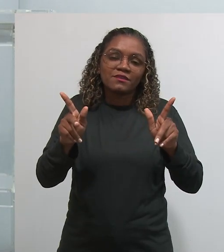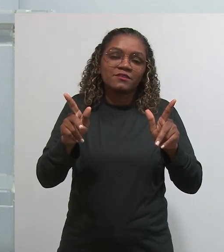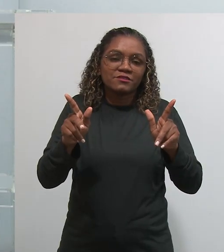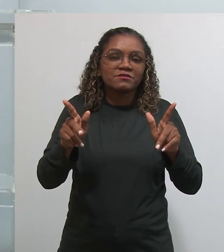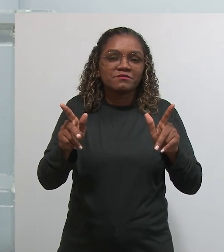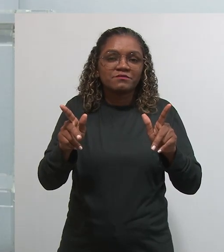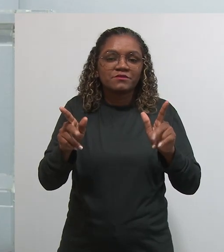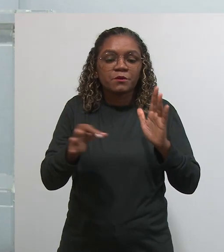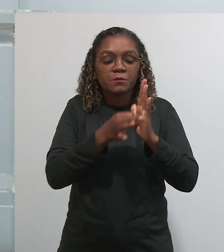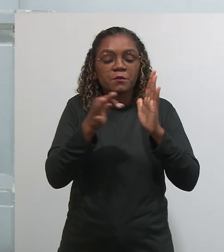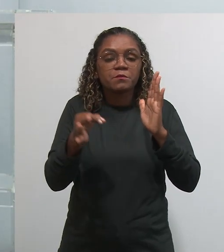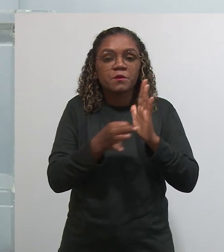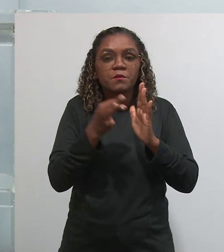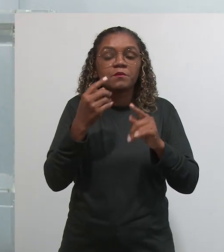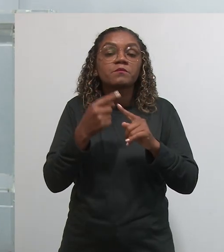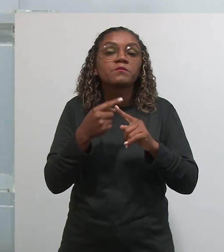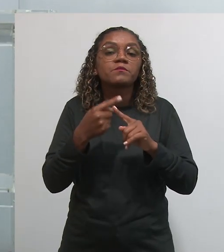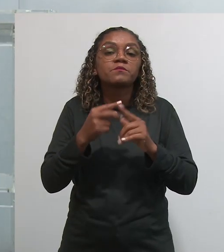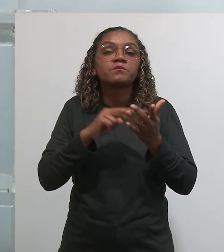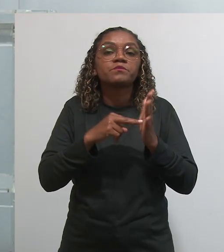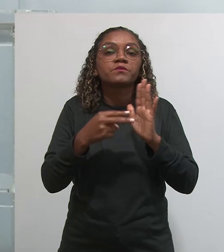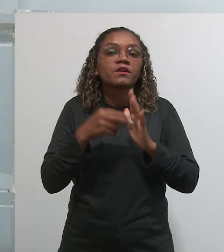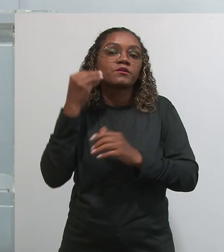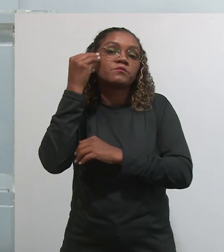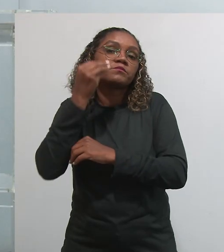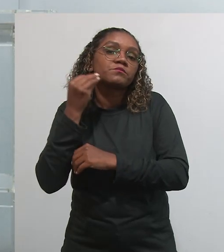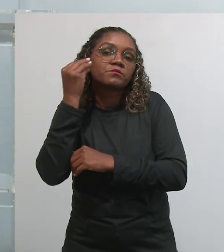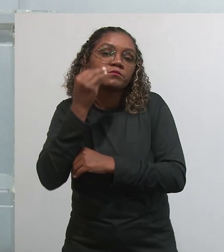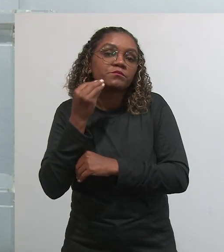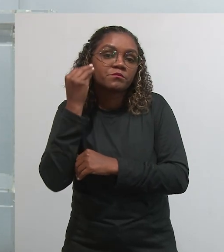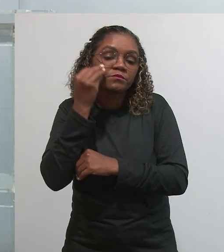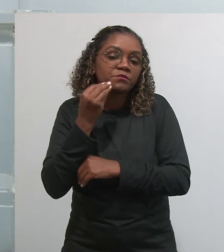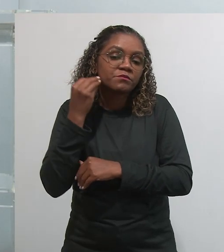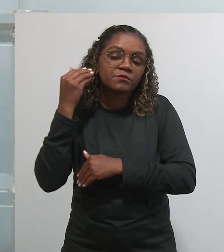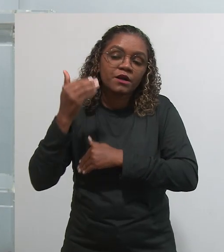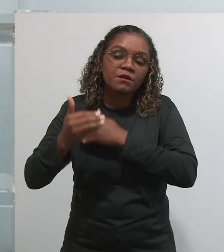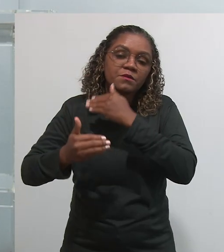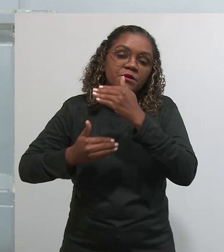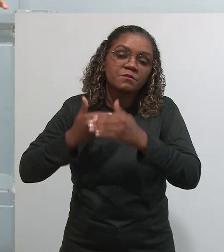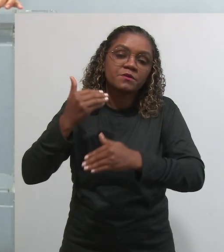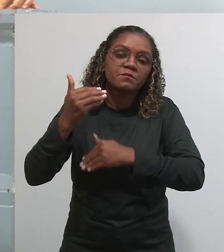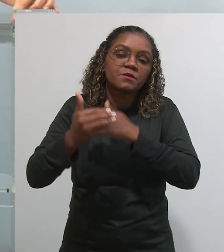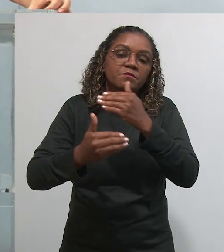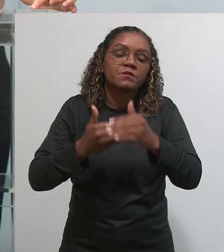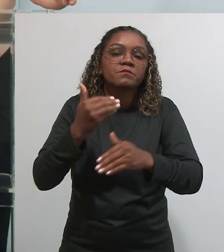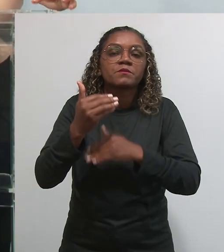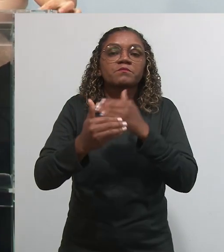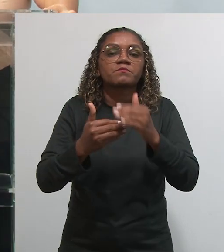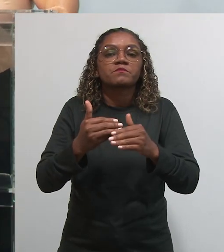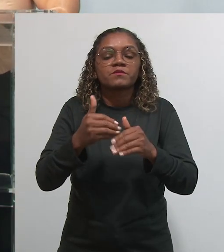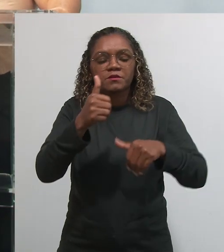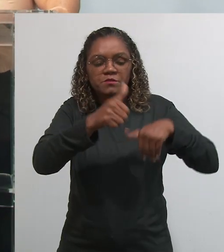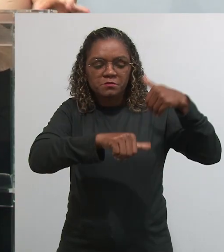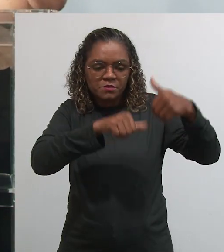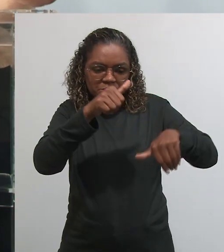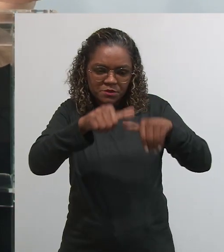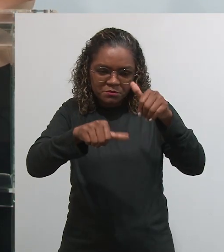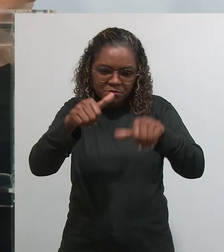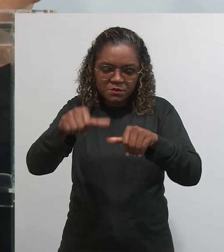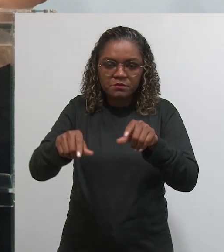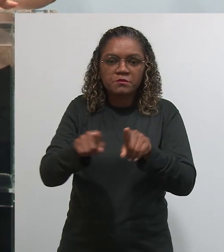senso crítico, porque ela provavelmente passou por uma análise